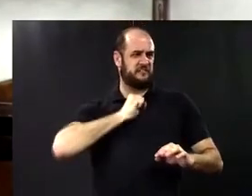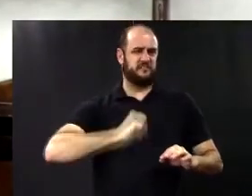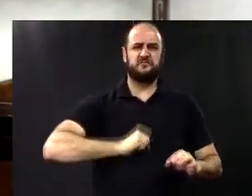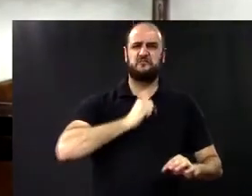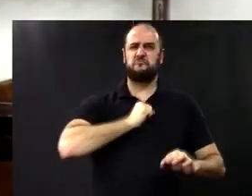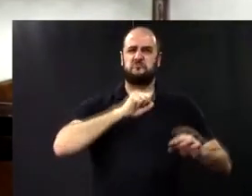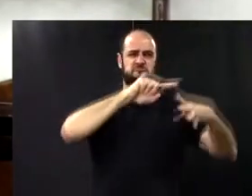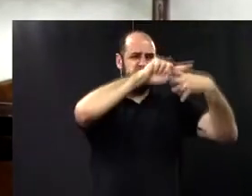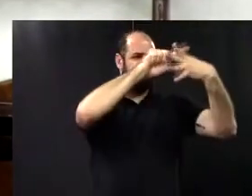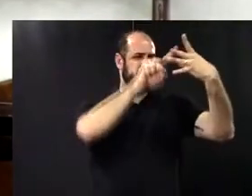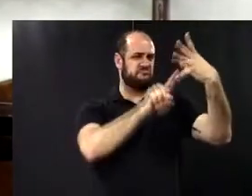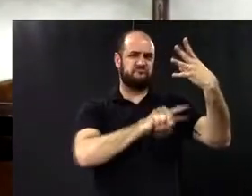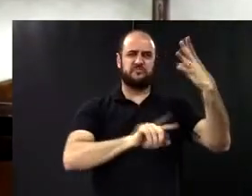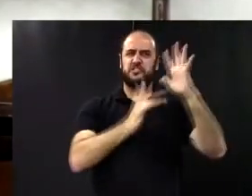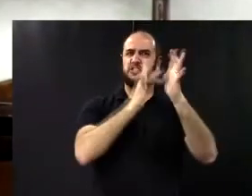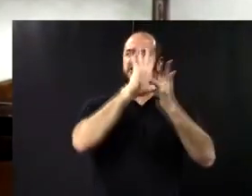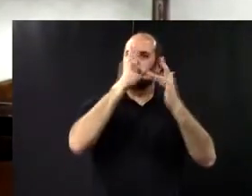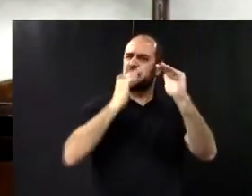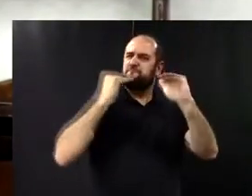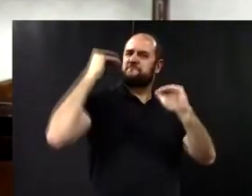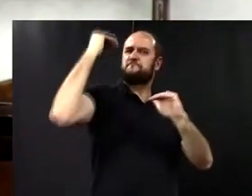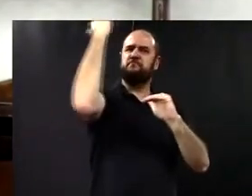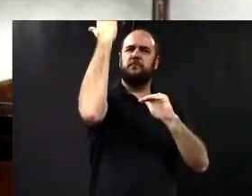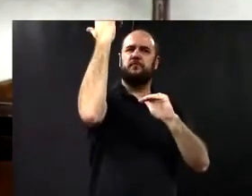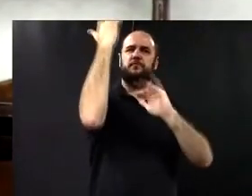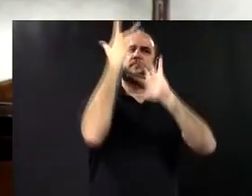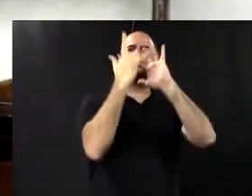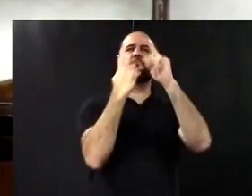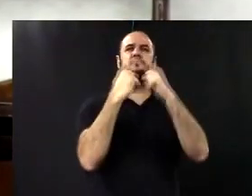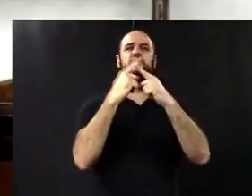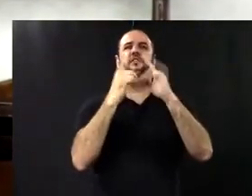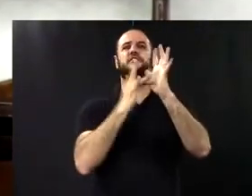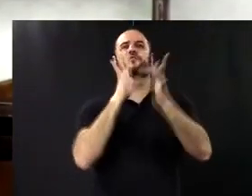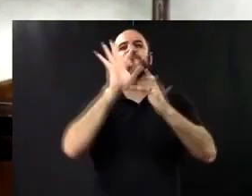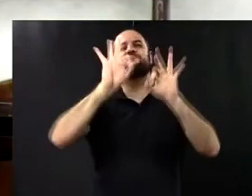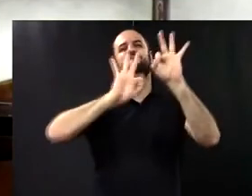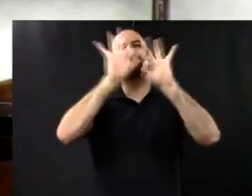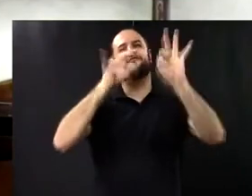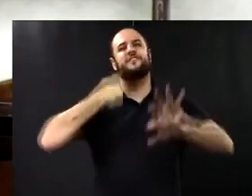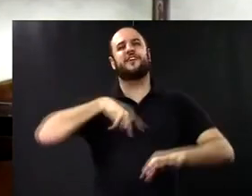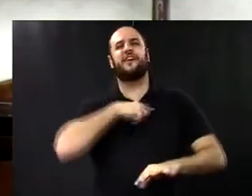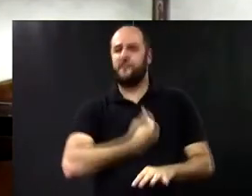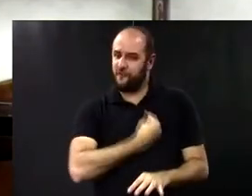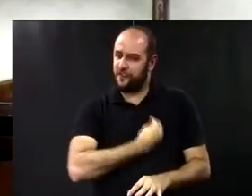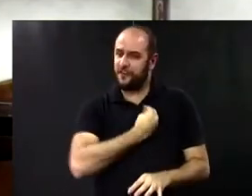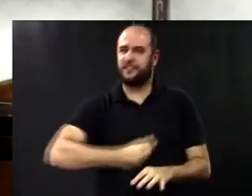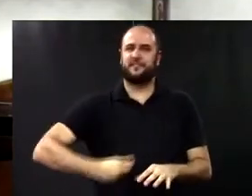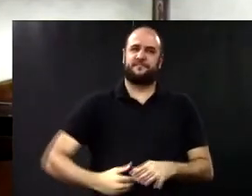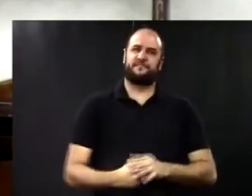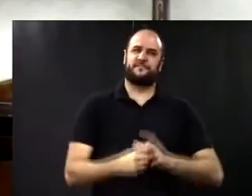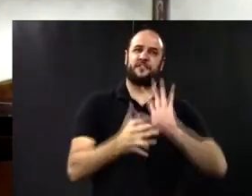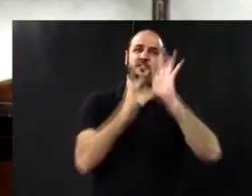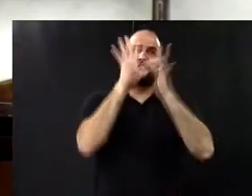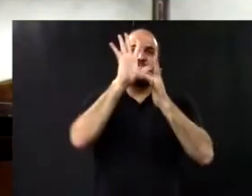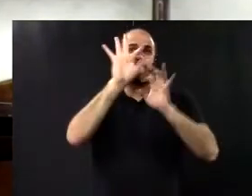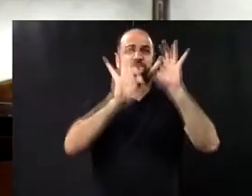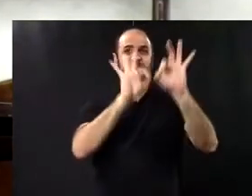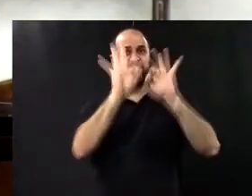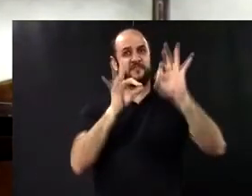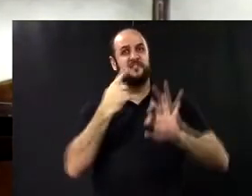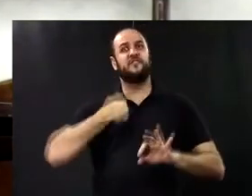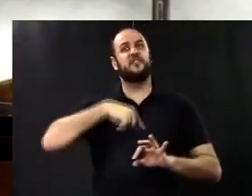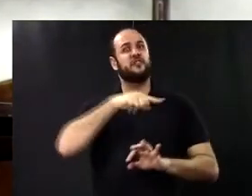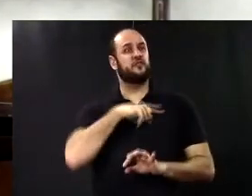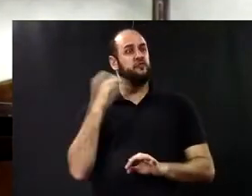pois Cristo é a razão da nossa existência, a razão da nossa restauração em